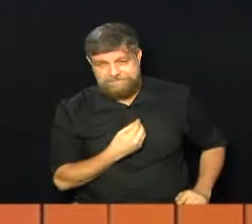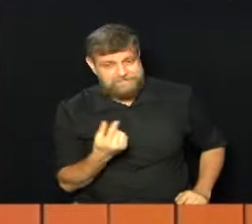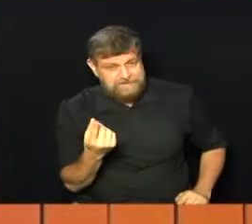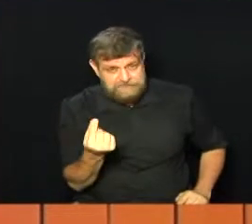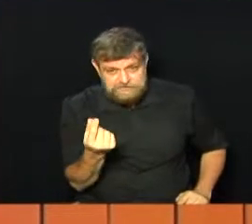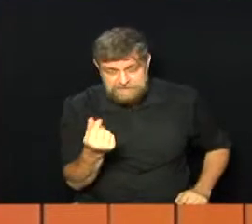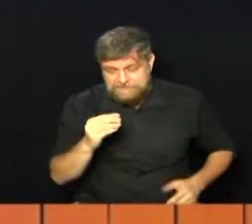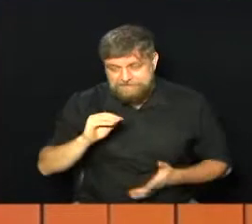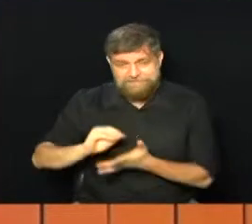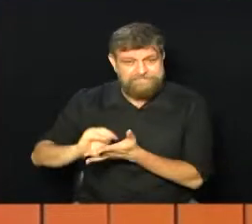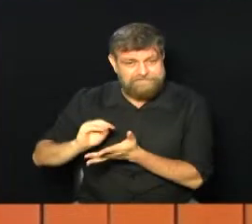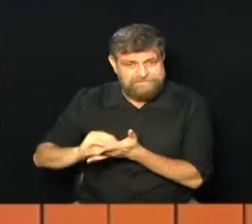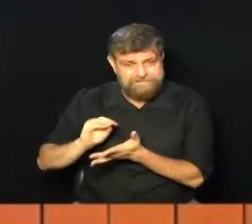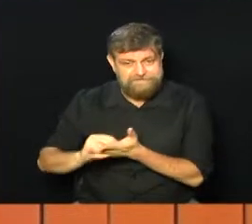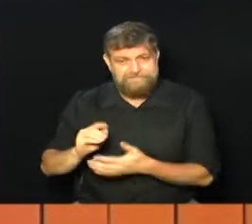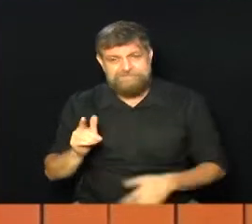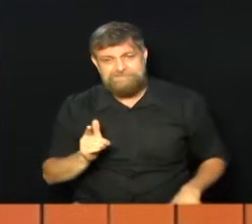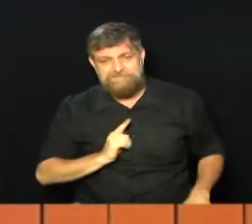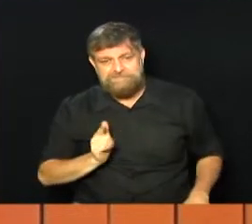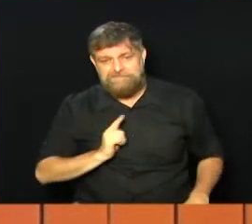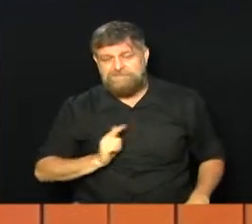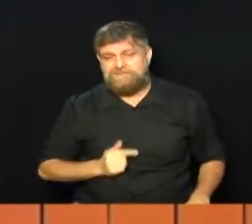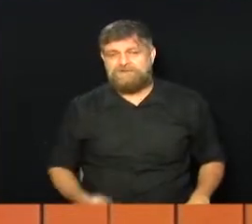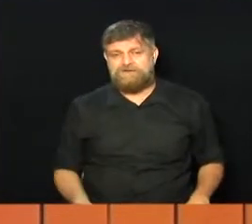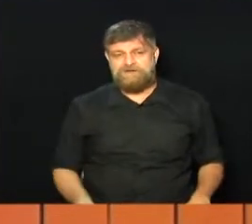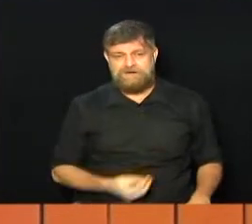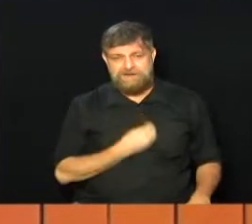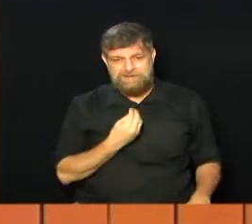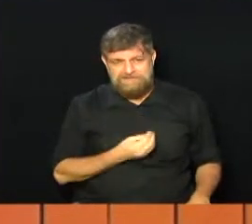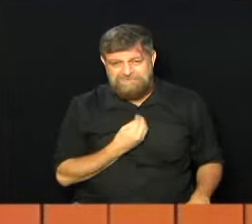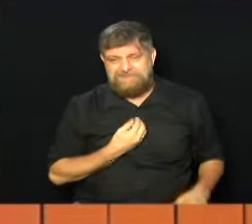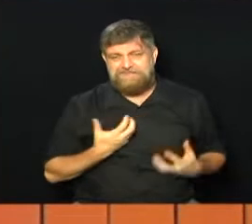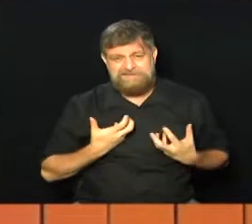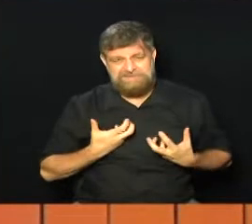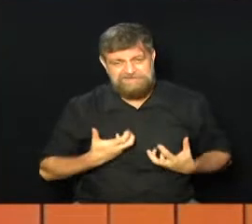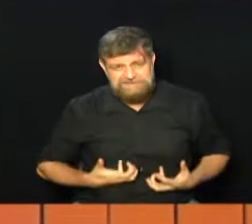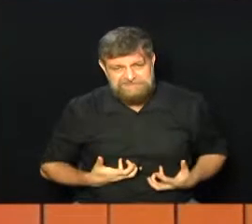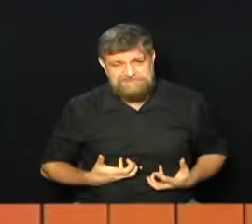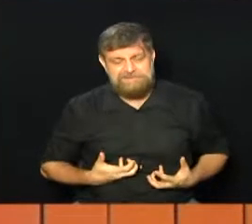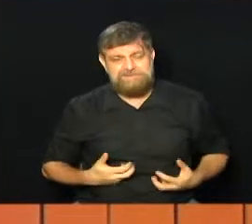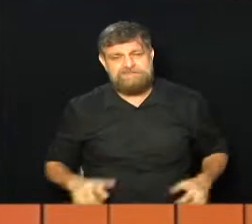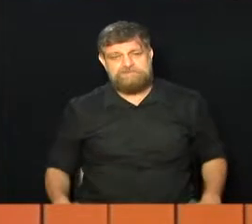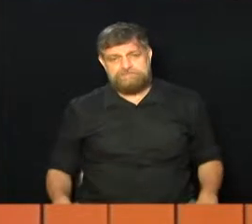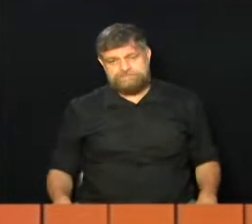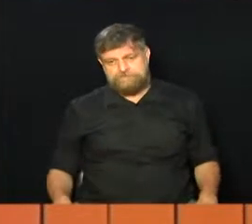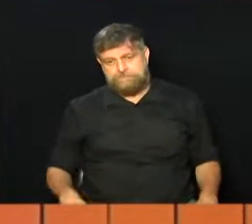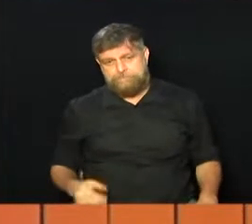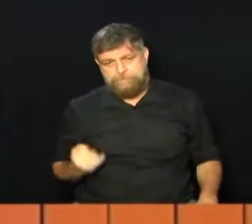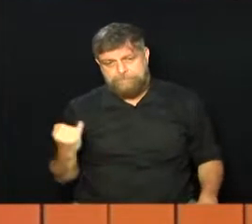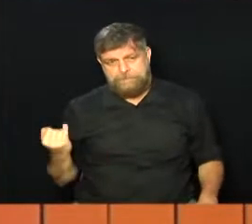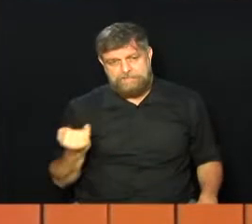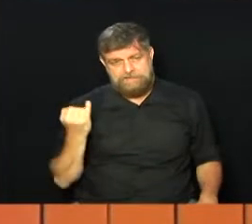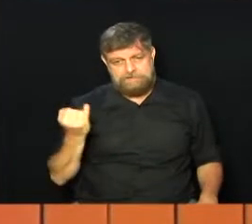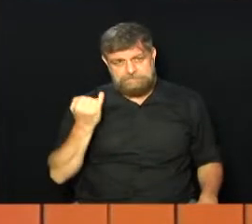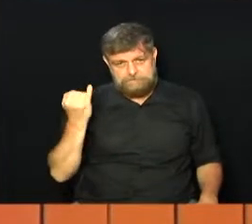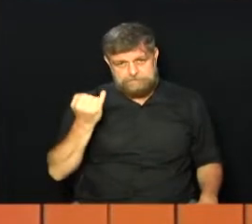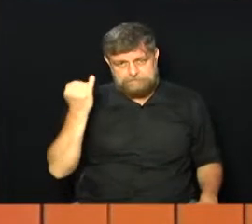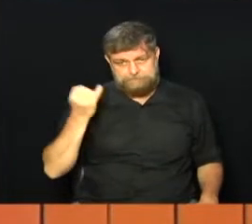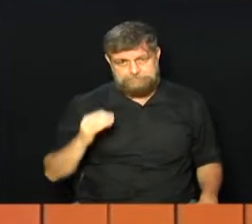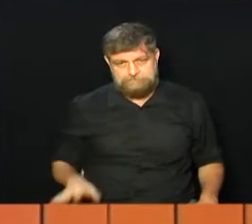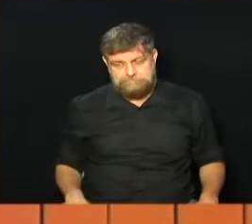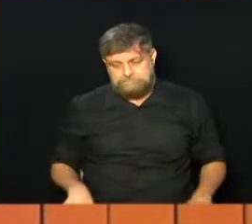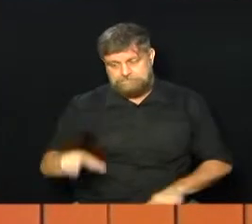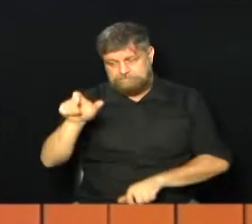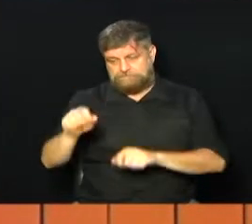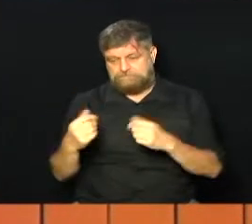você citou, e com uma rotina muito estressante e grande. Então, é importante passar para quem está